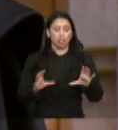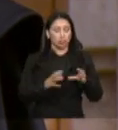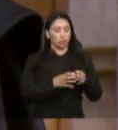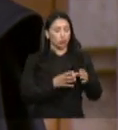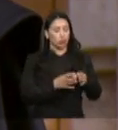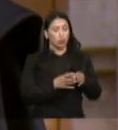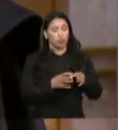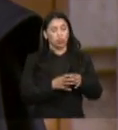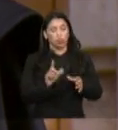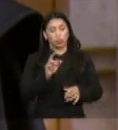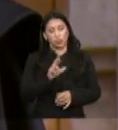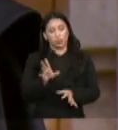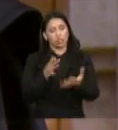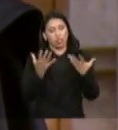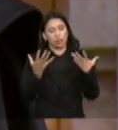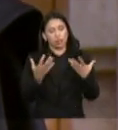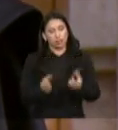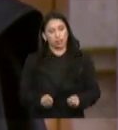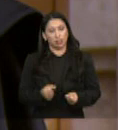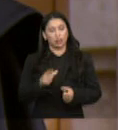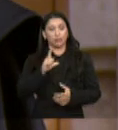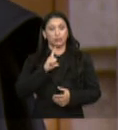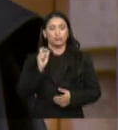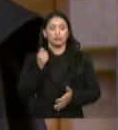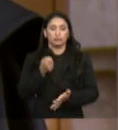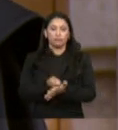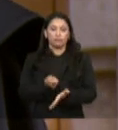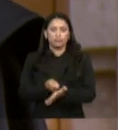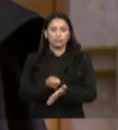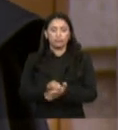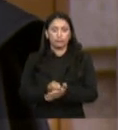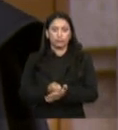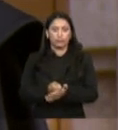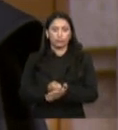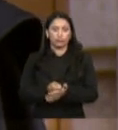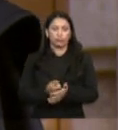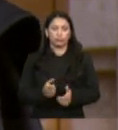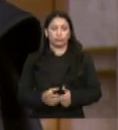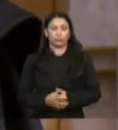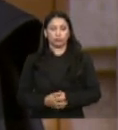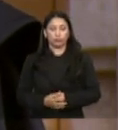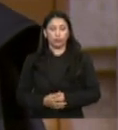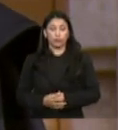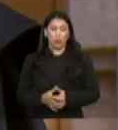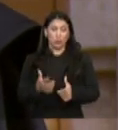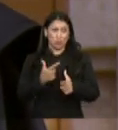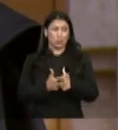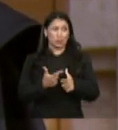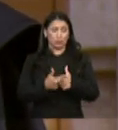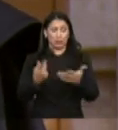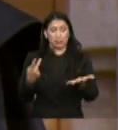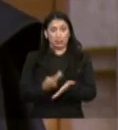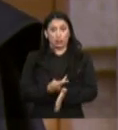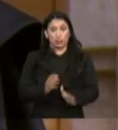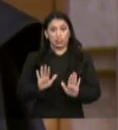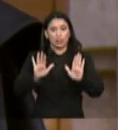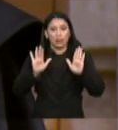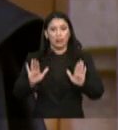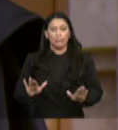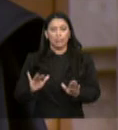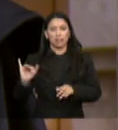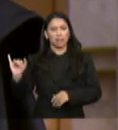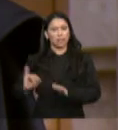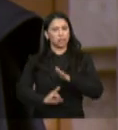lhe sobra de redor com a riqueza dos Vendavais mas a grande instituição a mais